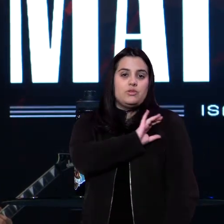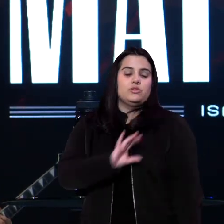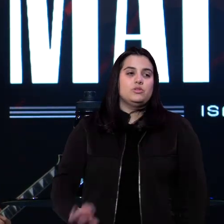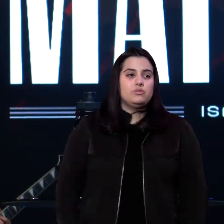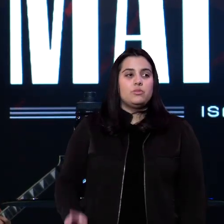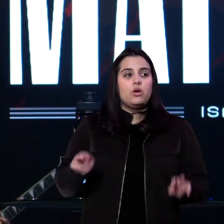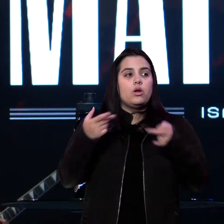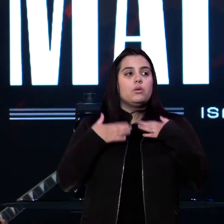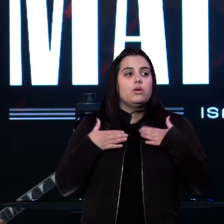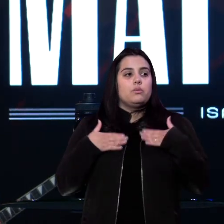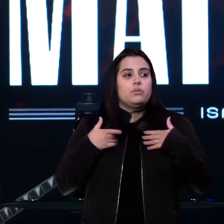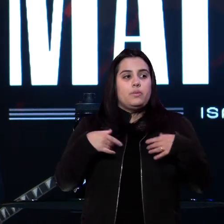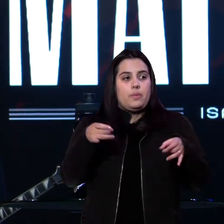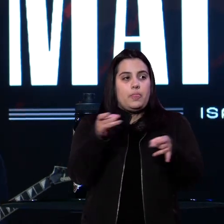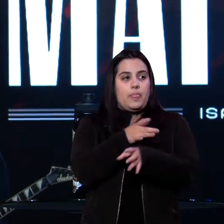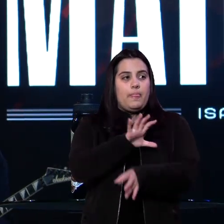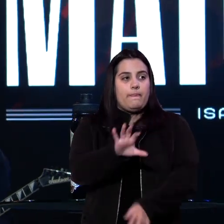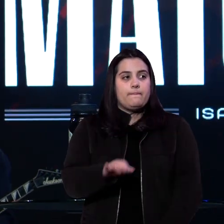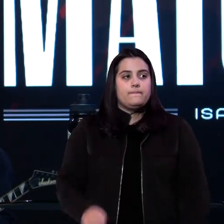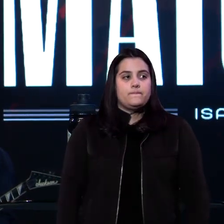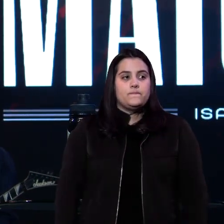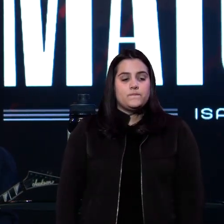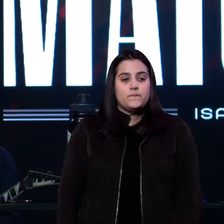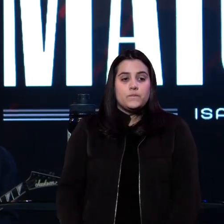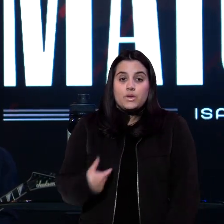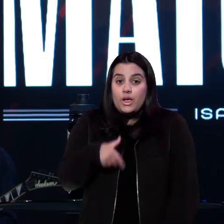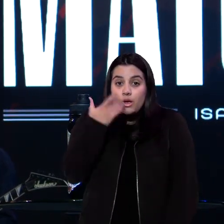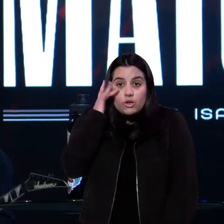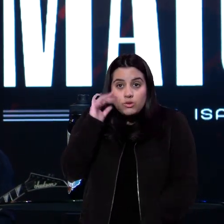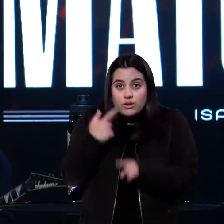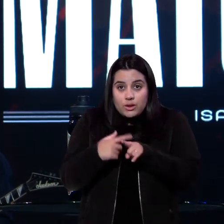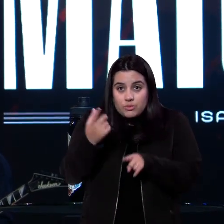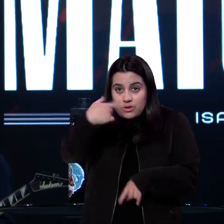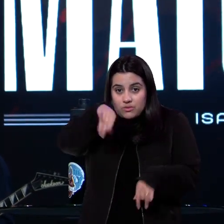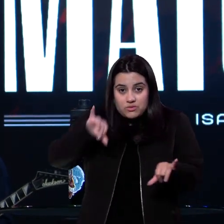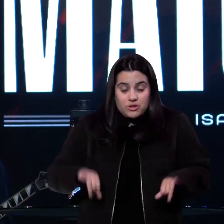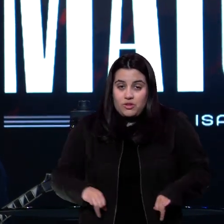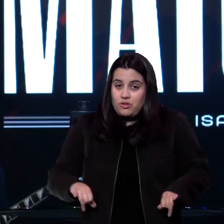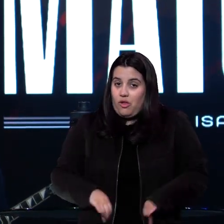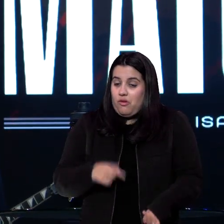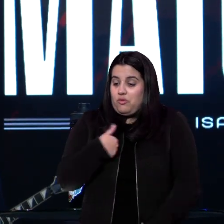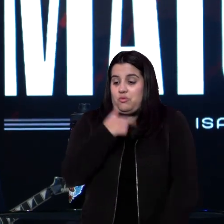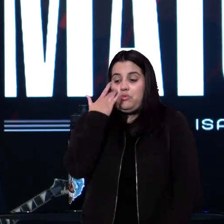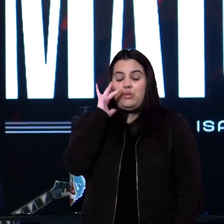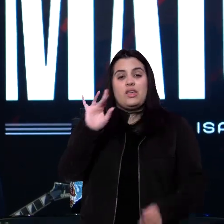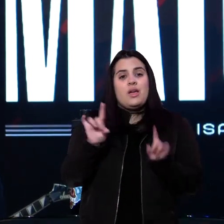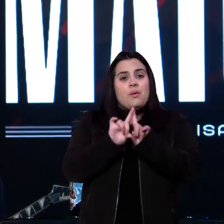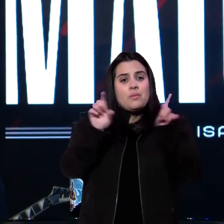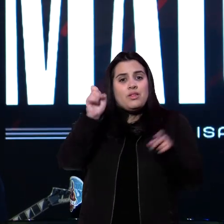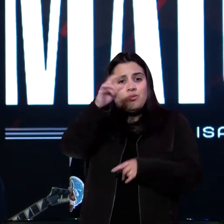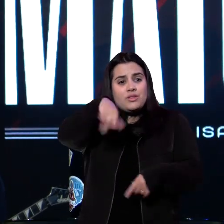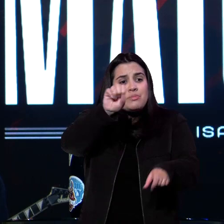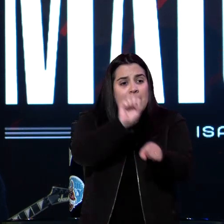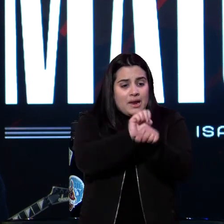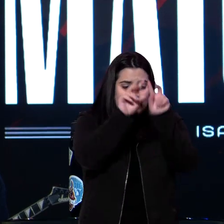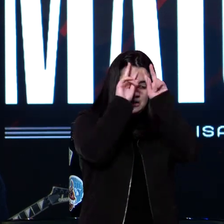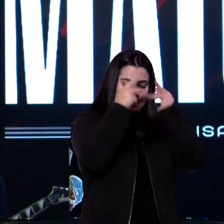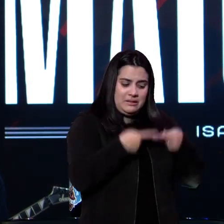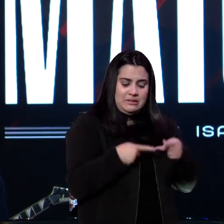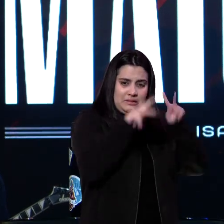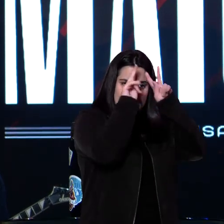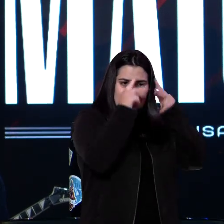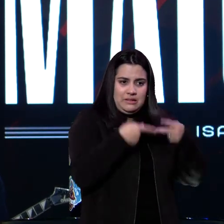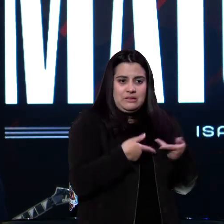eu vou encerrar com isso. Eu não sei porque você está sofrendo, mas se você sair do tribunal,